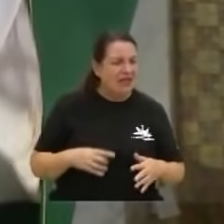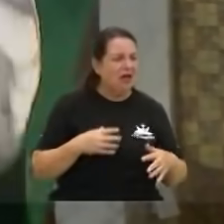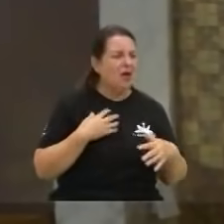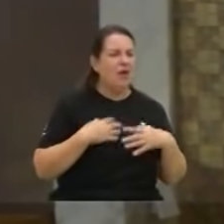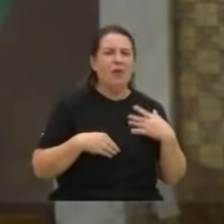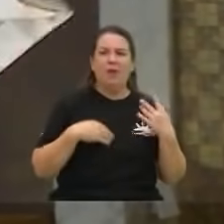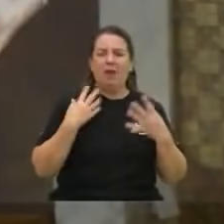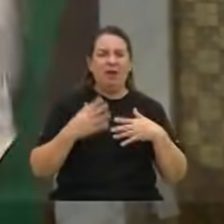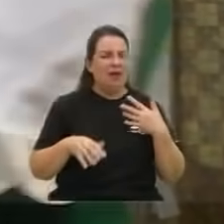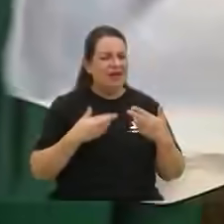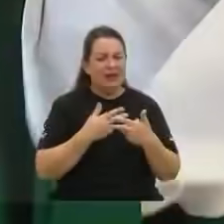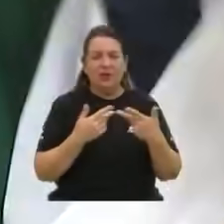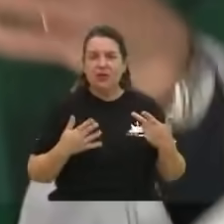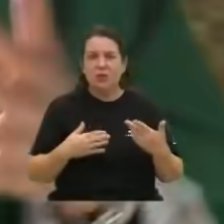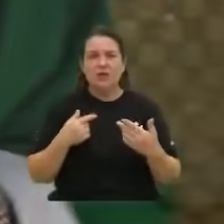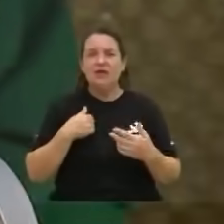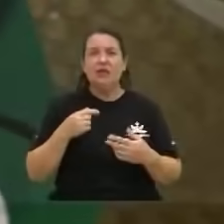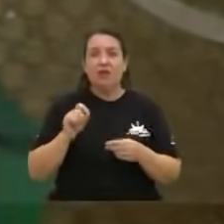ansiedade, que